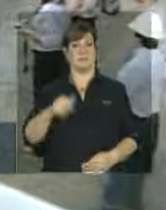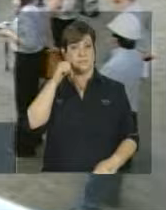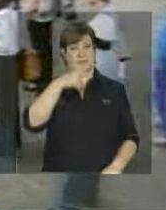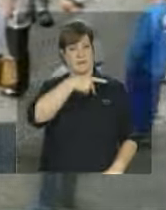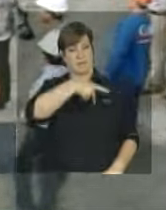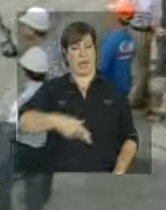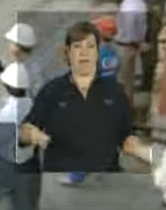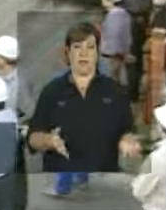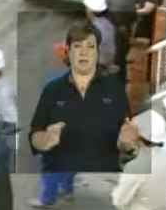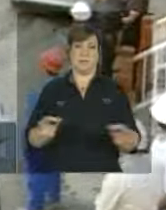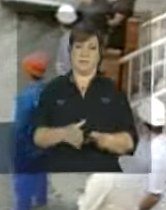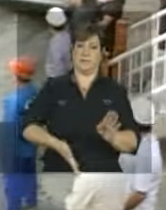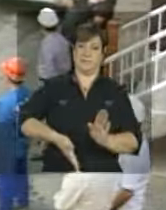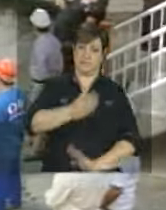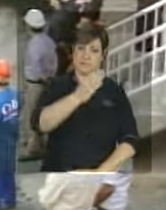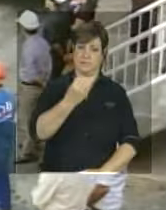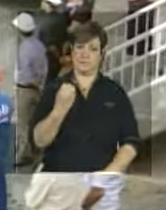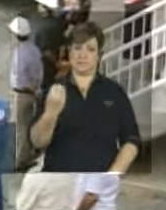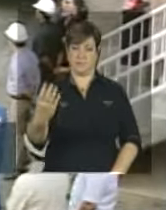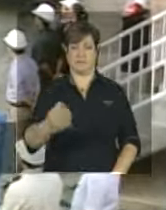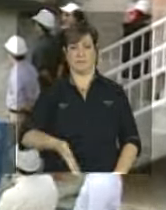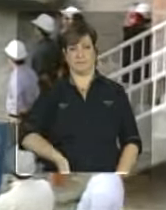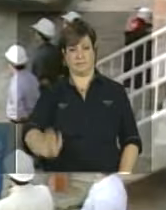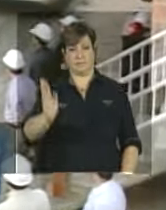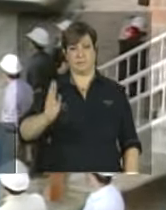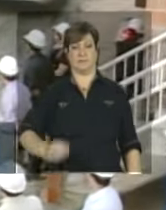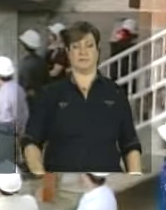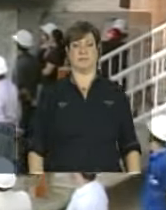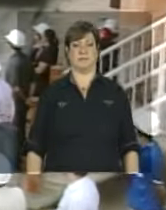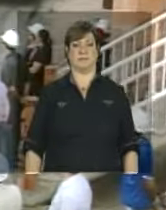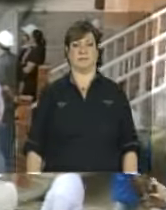Presidenta deixando o local